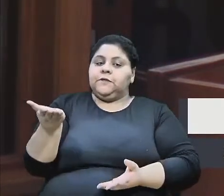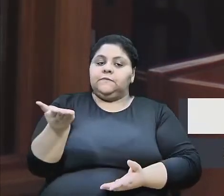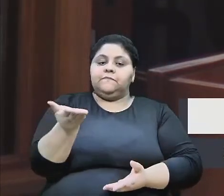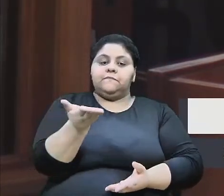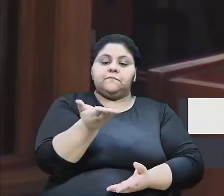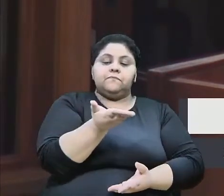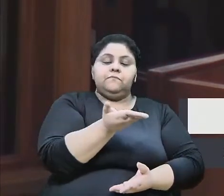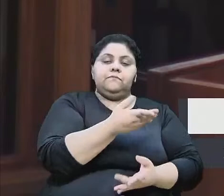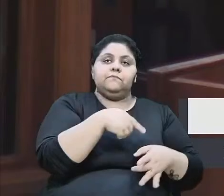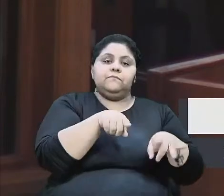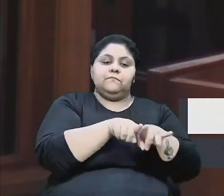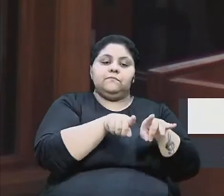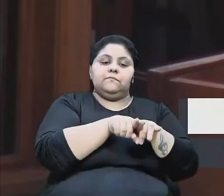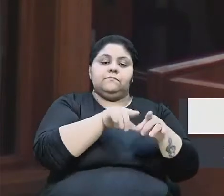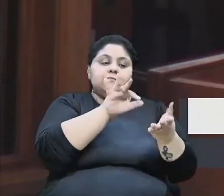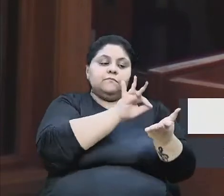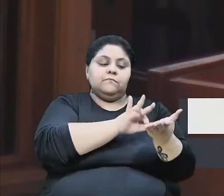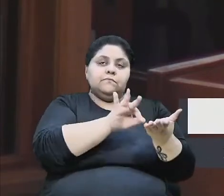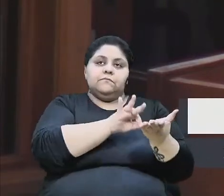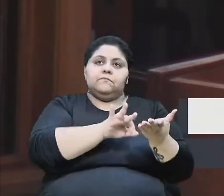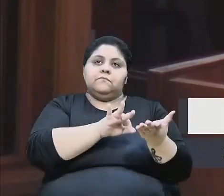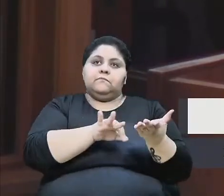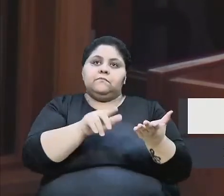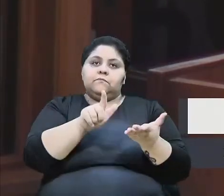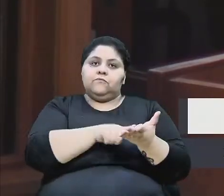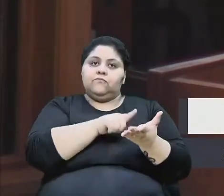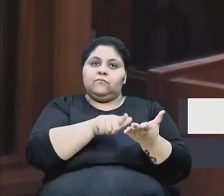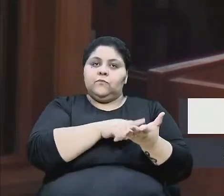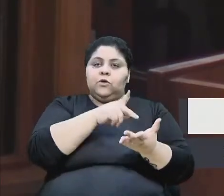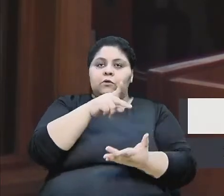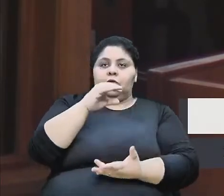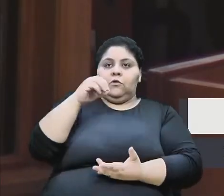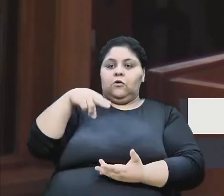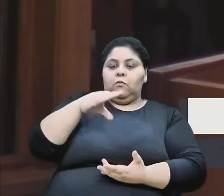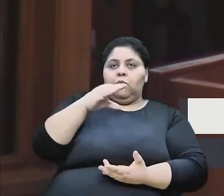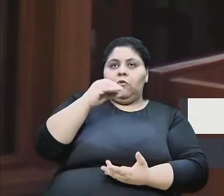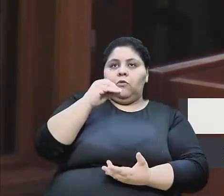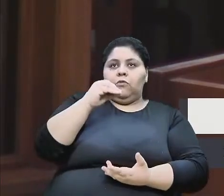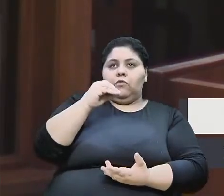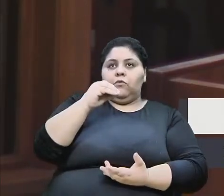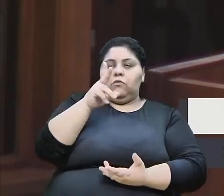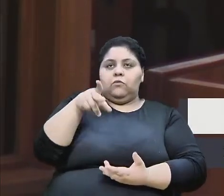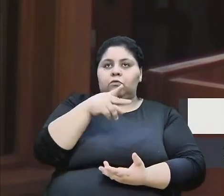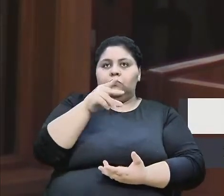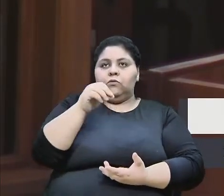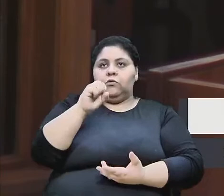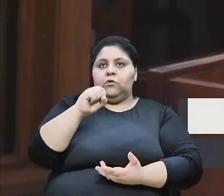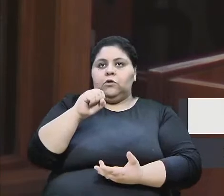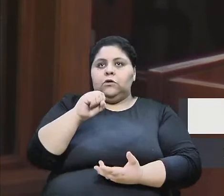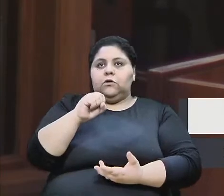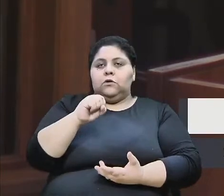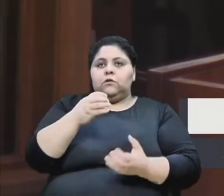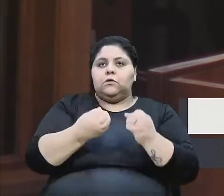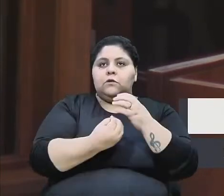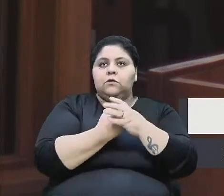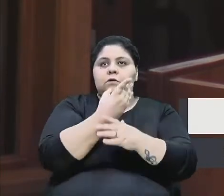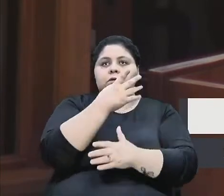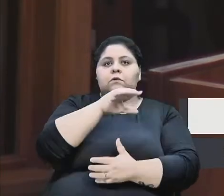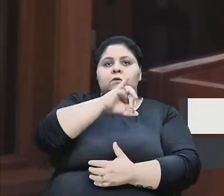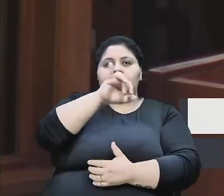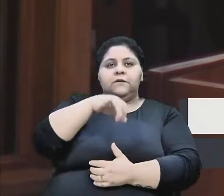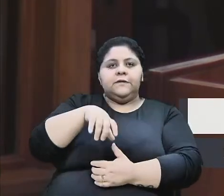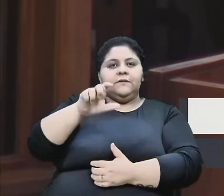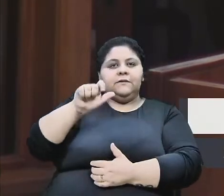do livro ponchos e jeriás da autora Vera stegen